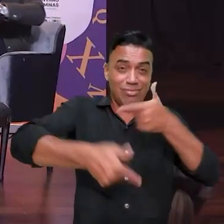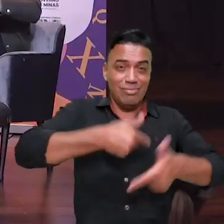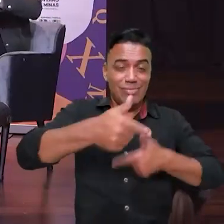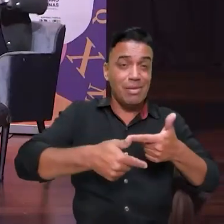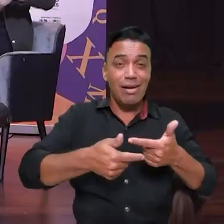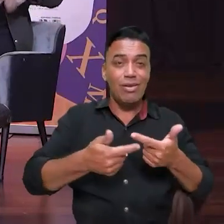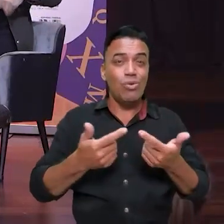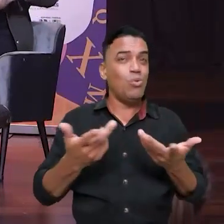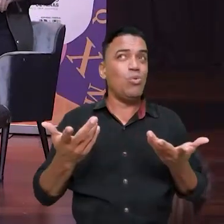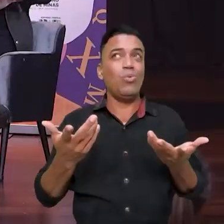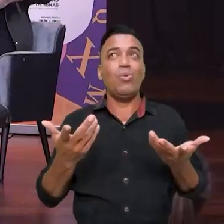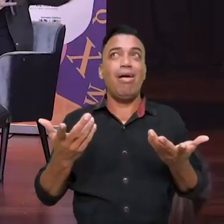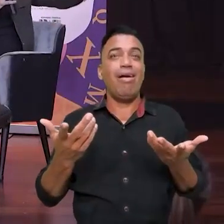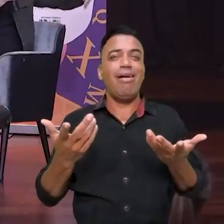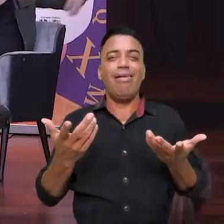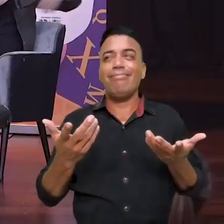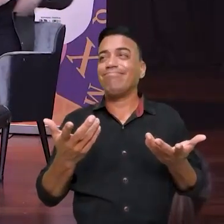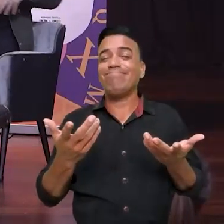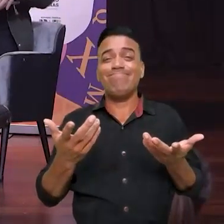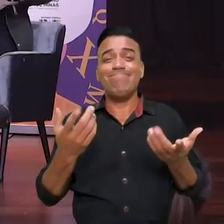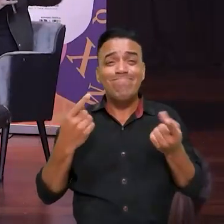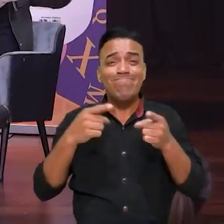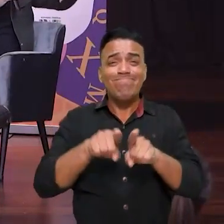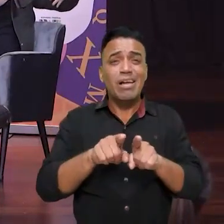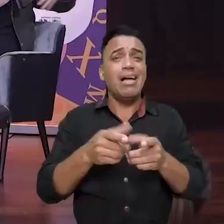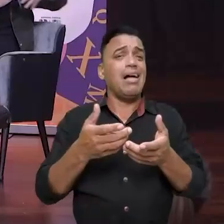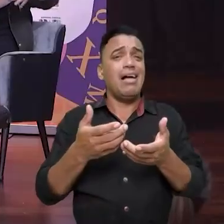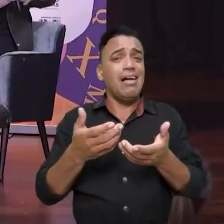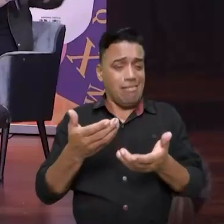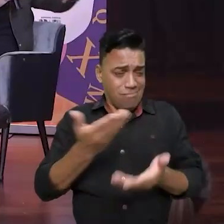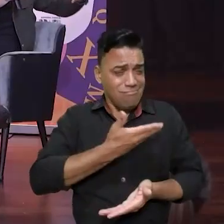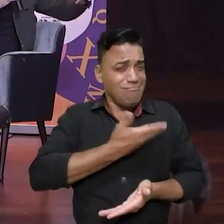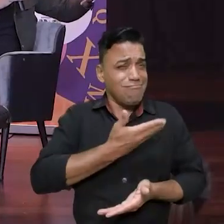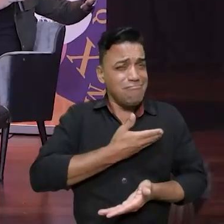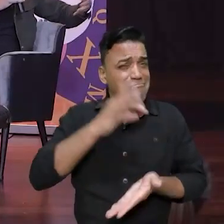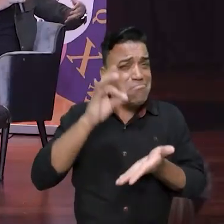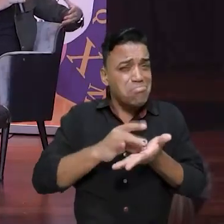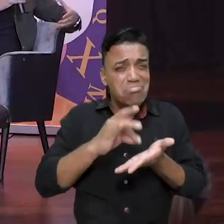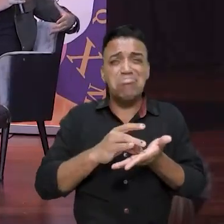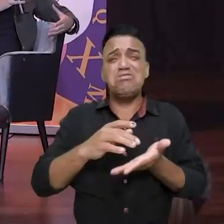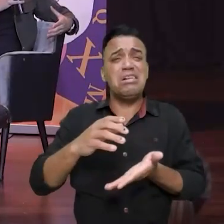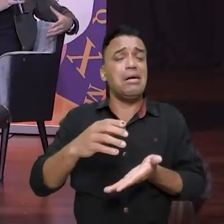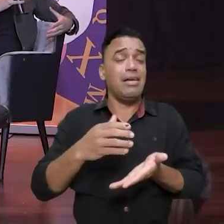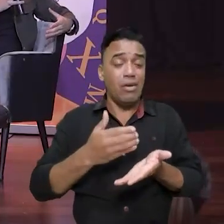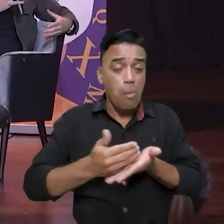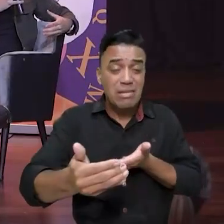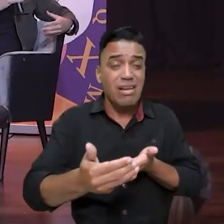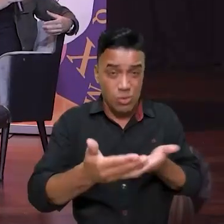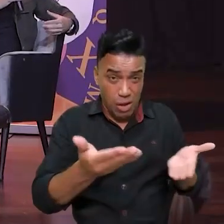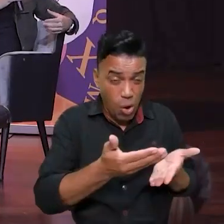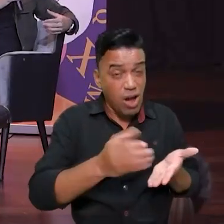como um grande e o maior de todos os veteranos, mesmo que ele esteja começando naquele dia, naquele momento,